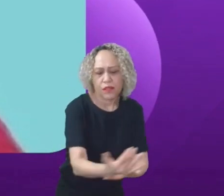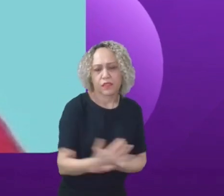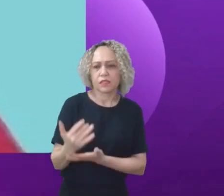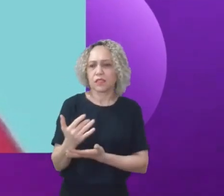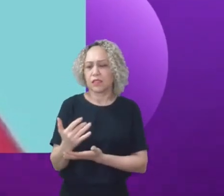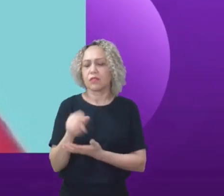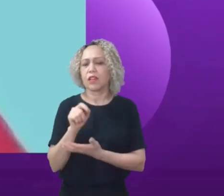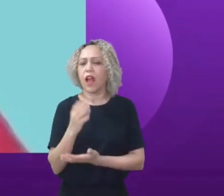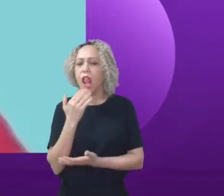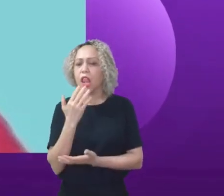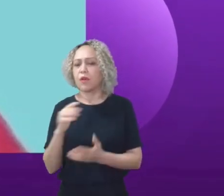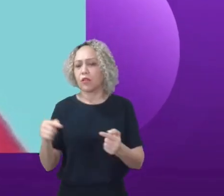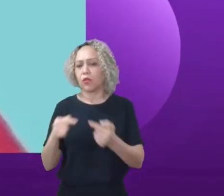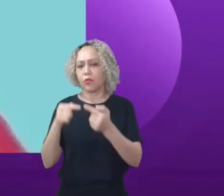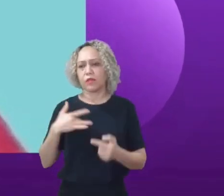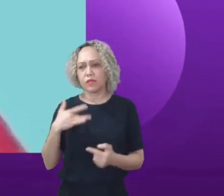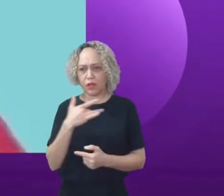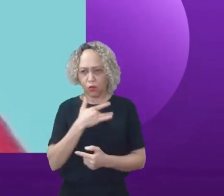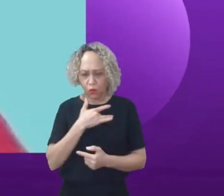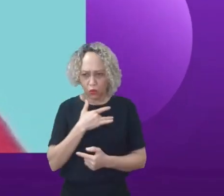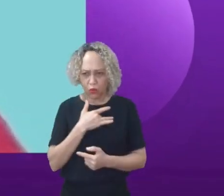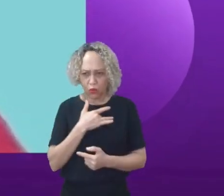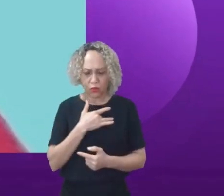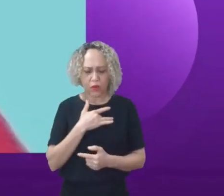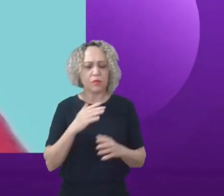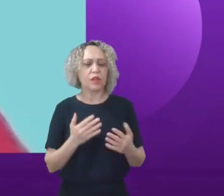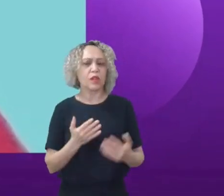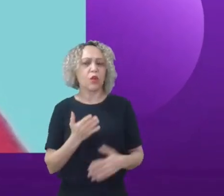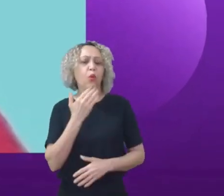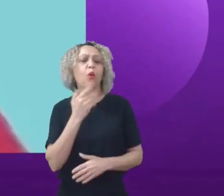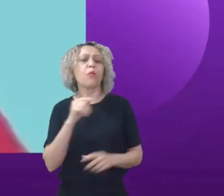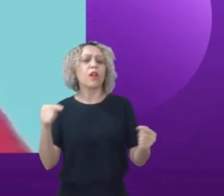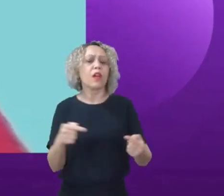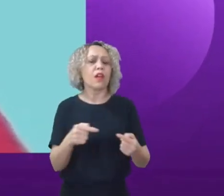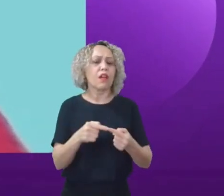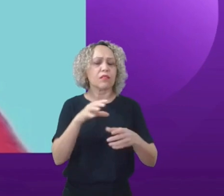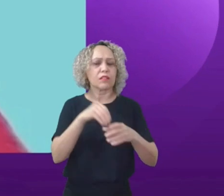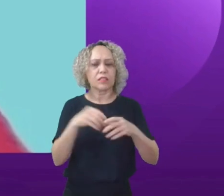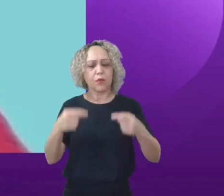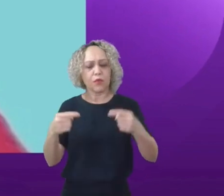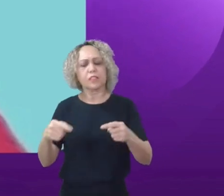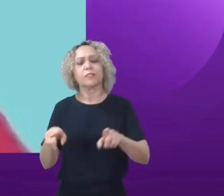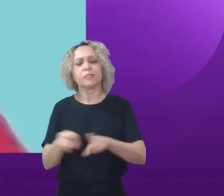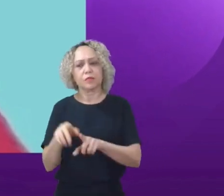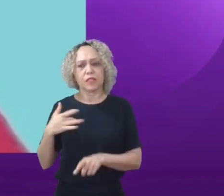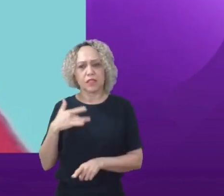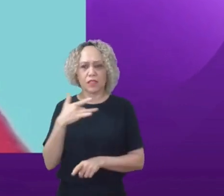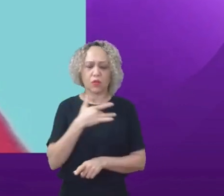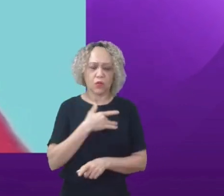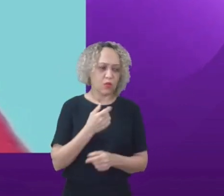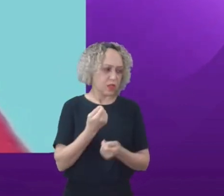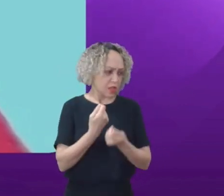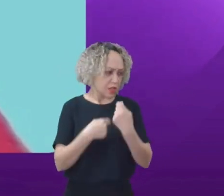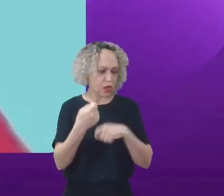não existe o ato de comer, é um ato político, mas também é um ato de saúde, de ter autonomia, de